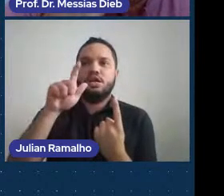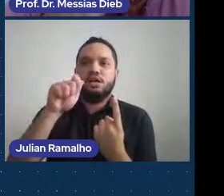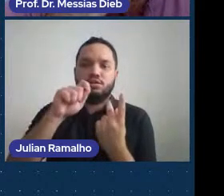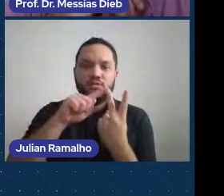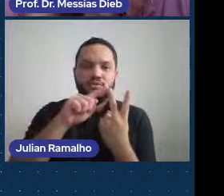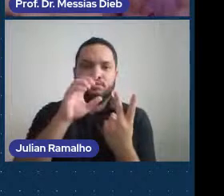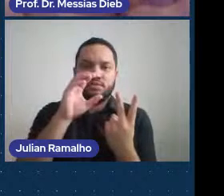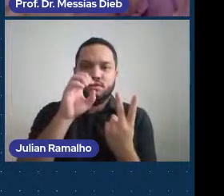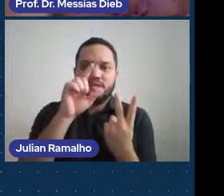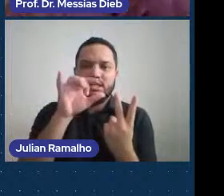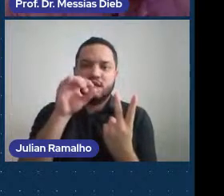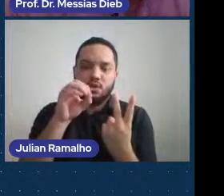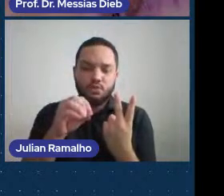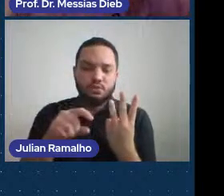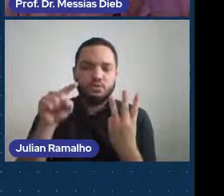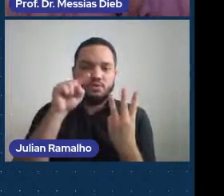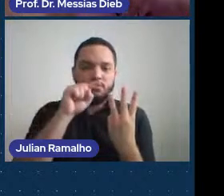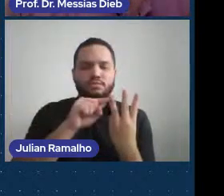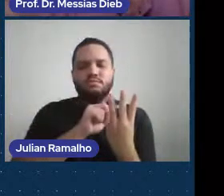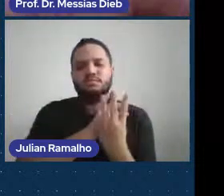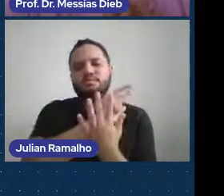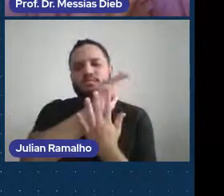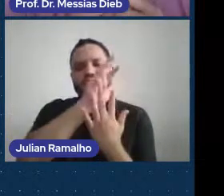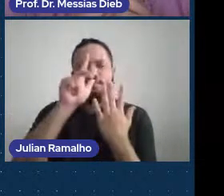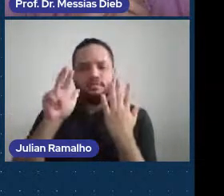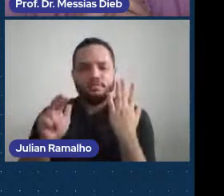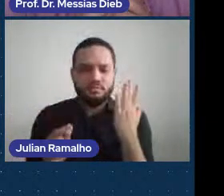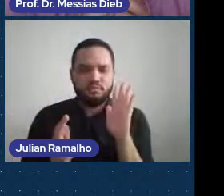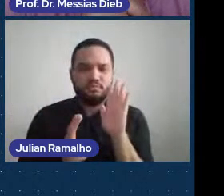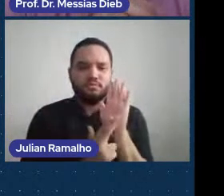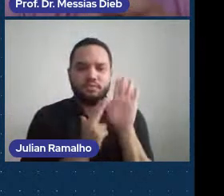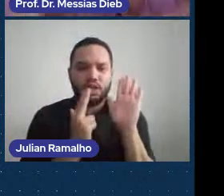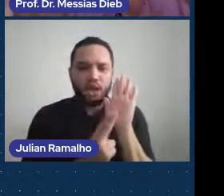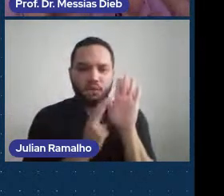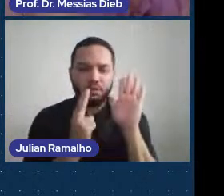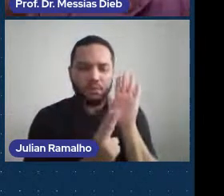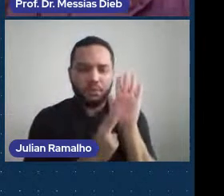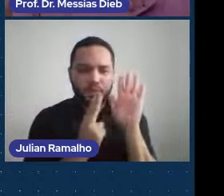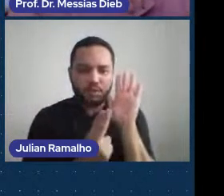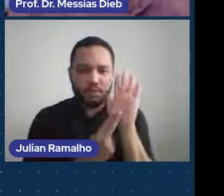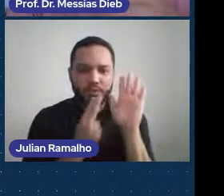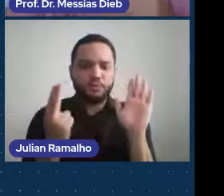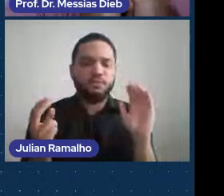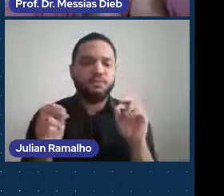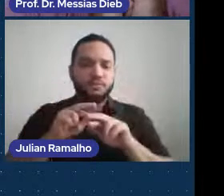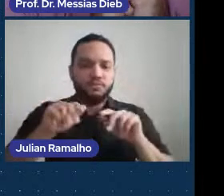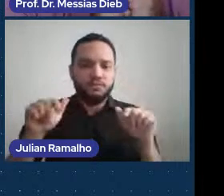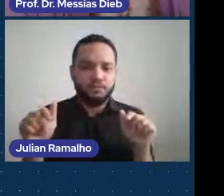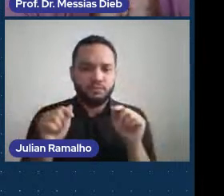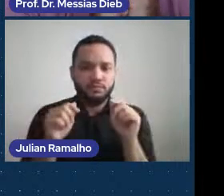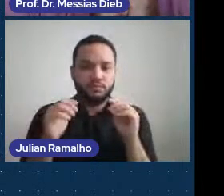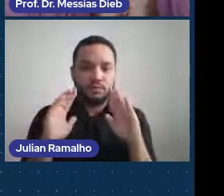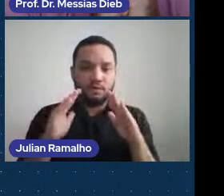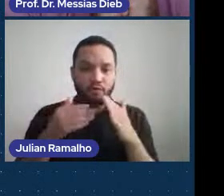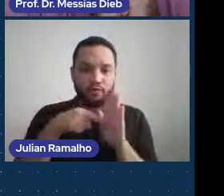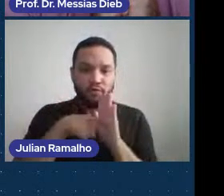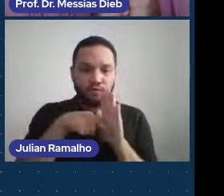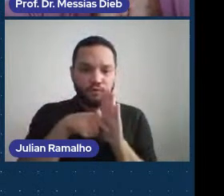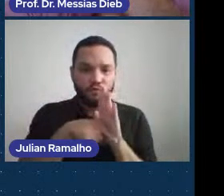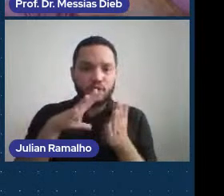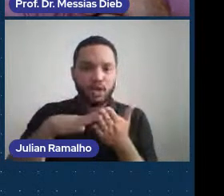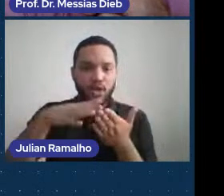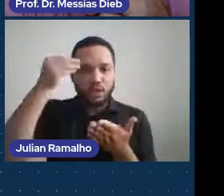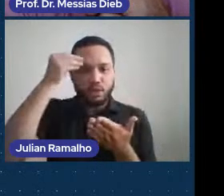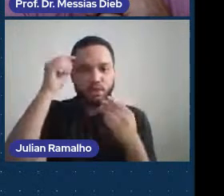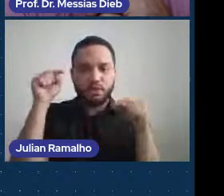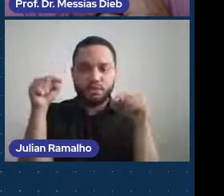Celso Pereira de Sá e vários e vários e vários outros autores que discutem essa teoria.